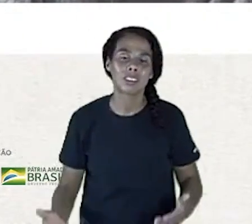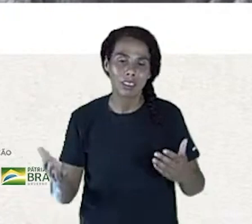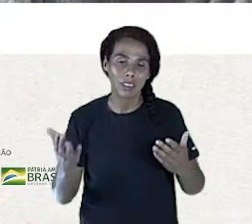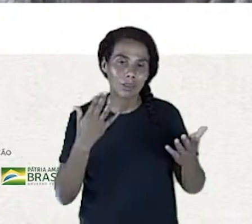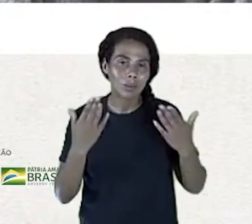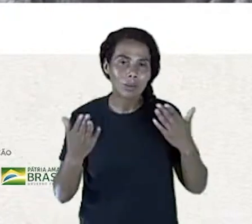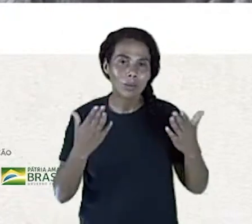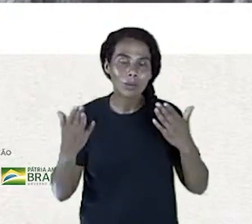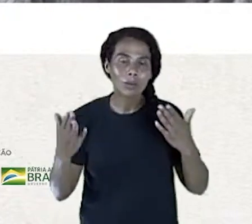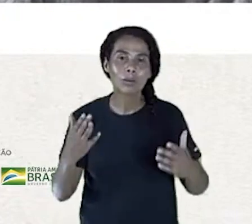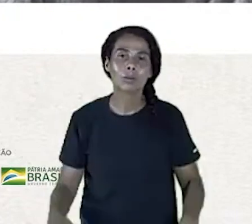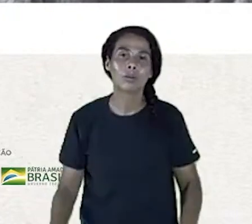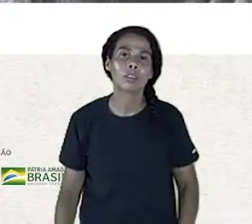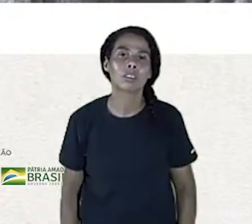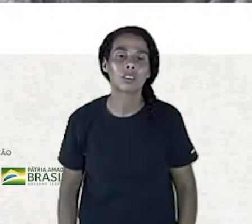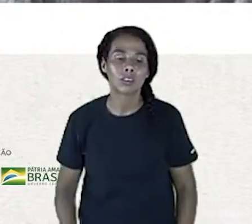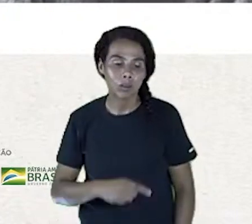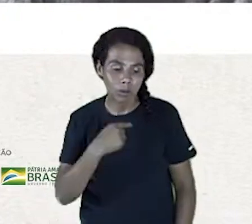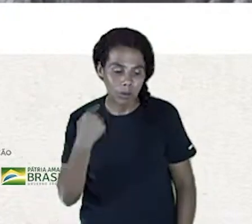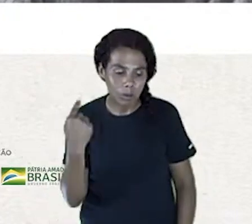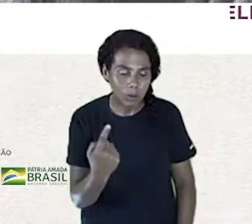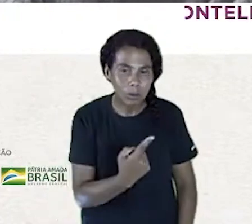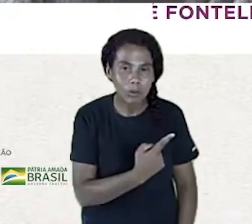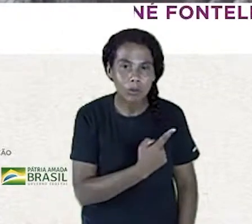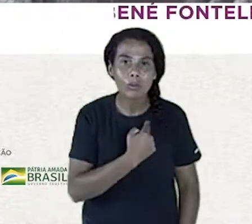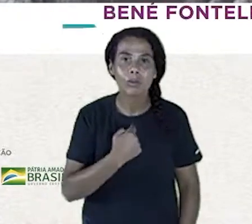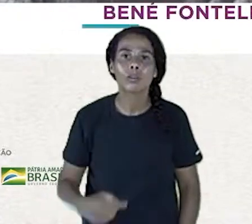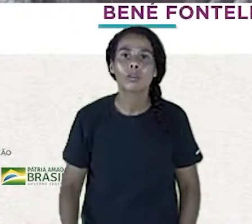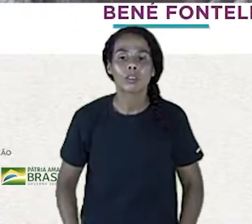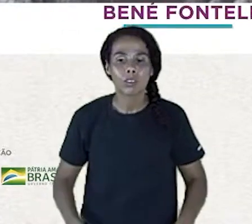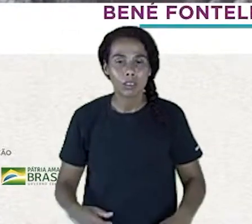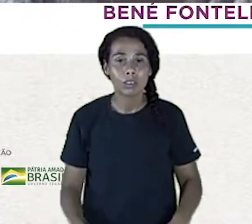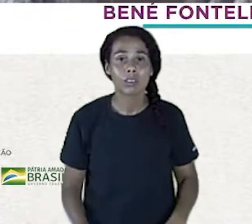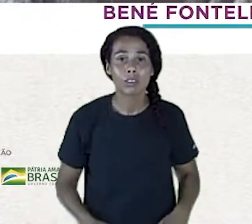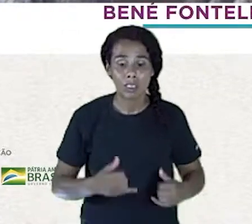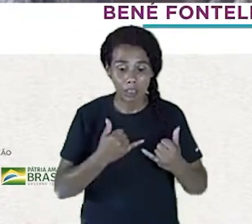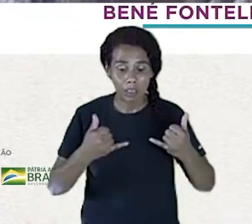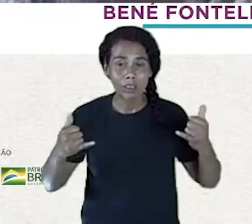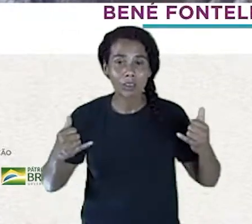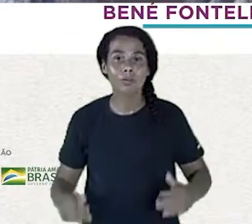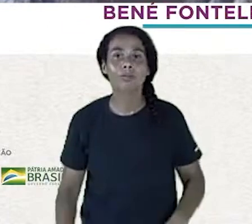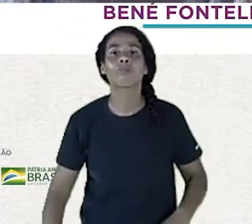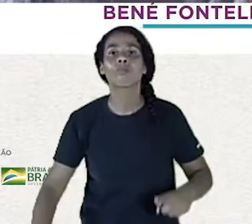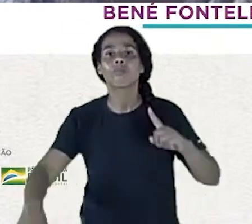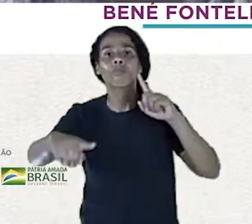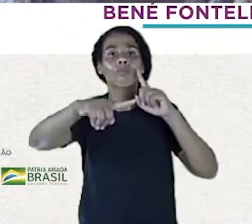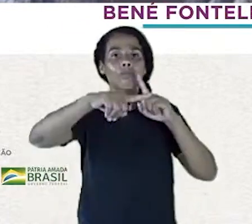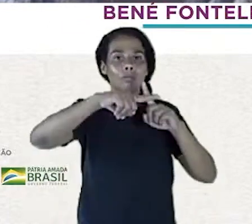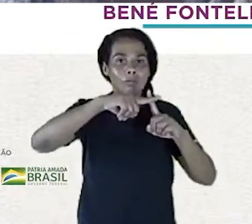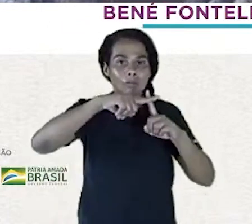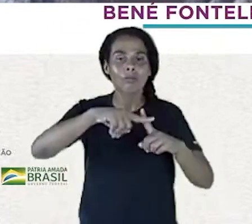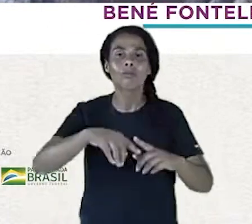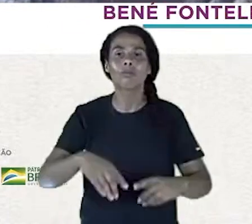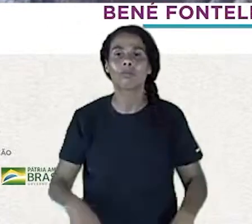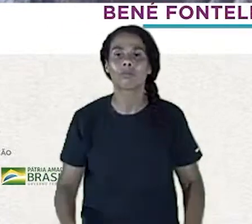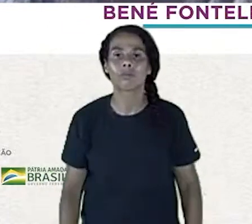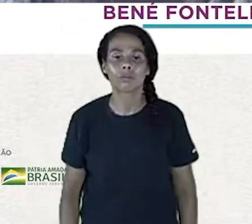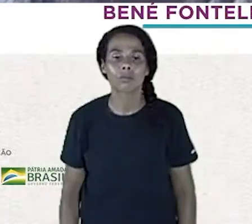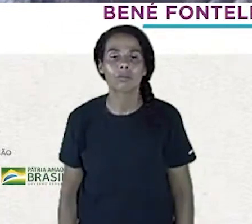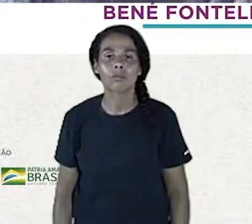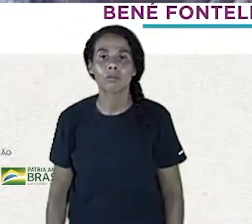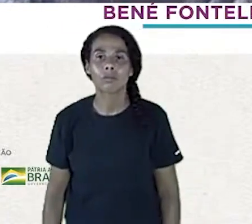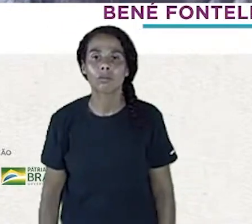luz no tempo é intermitente com a escuridão. É assim.